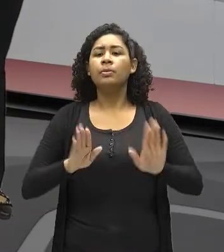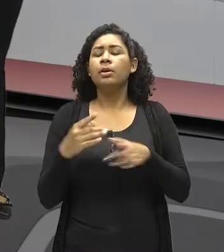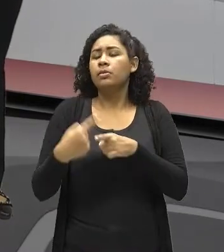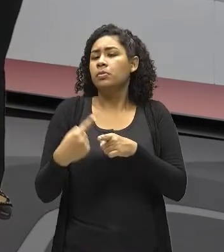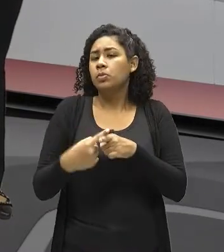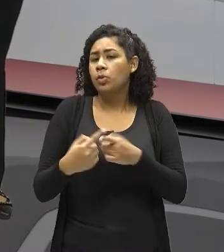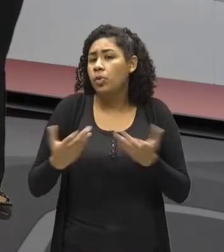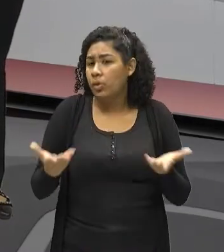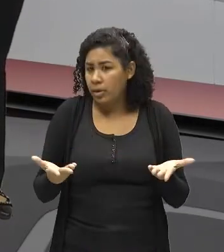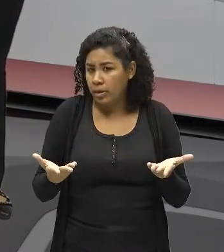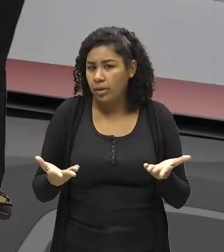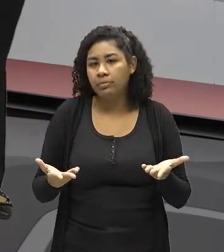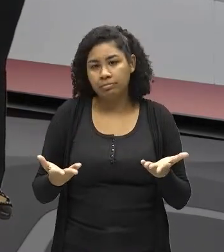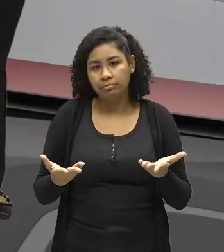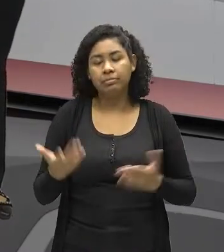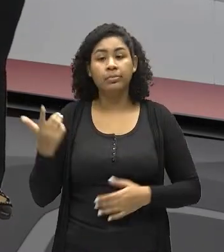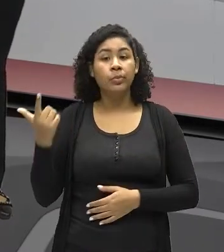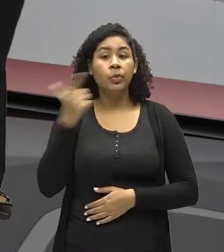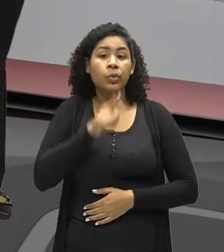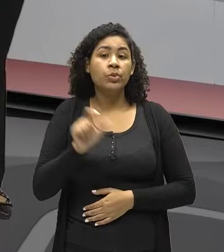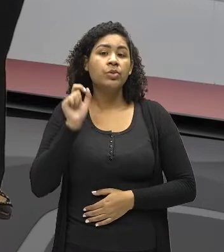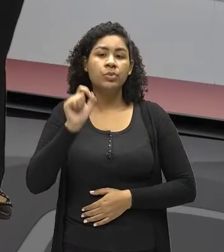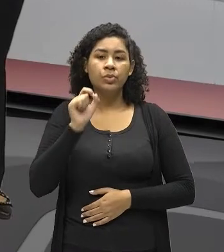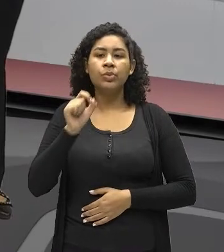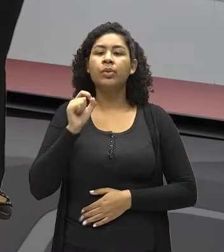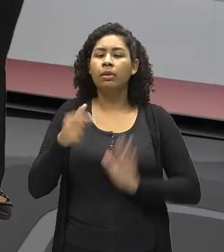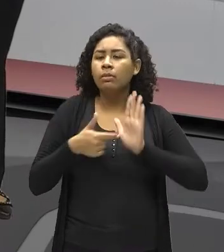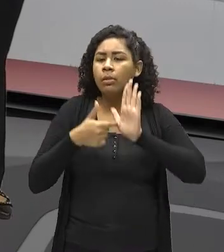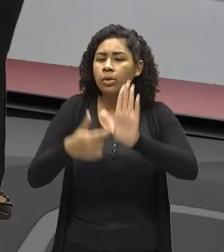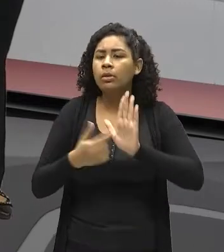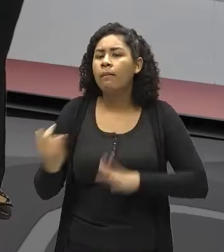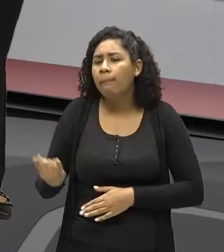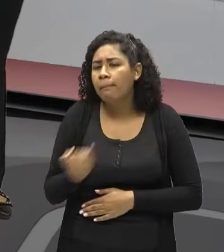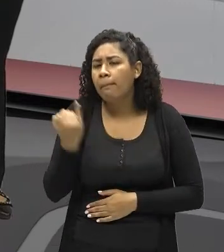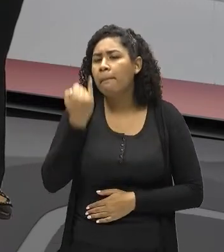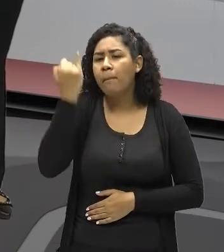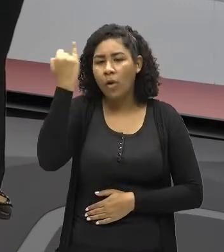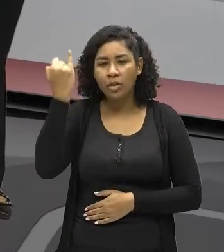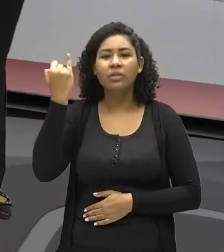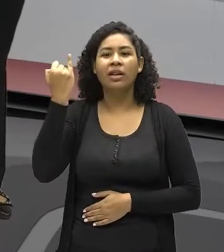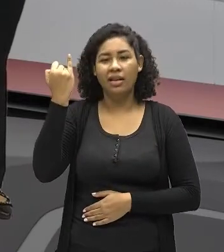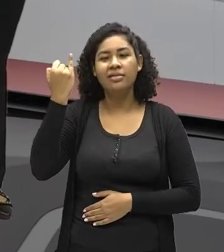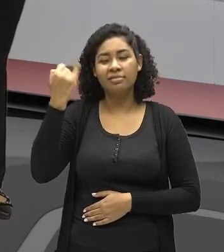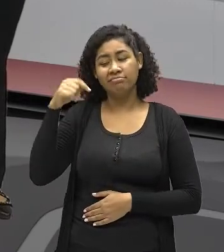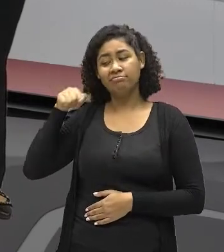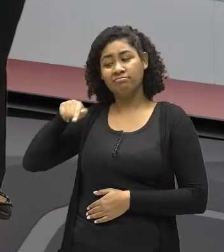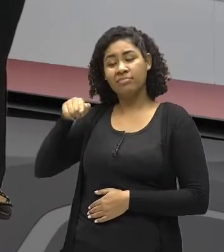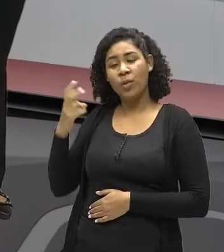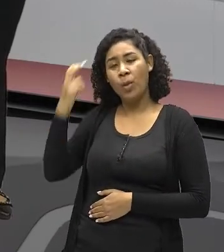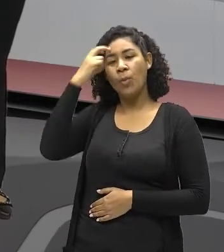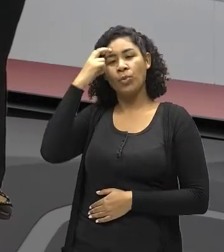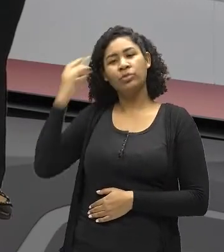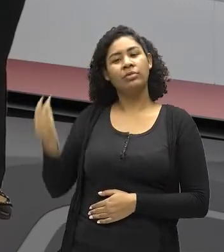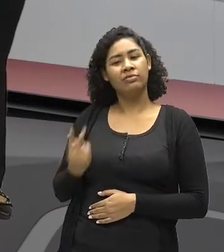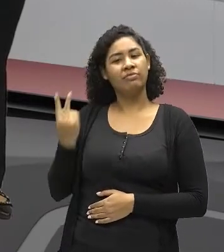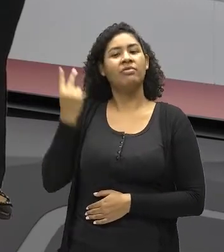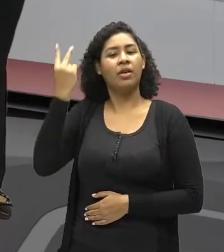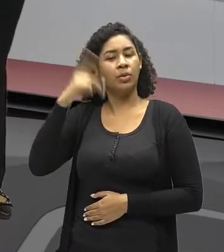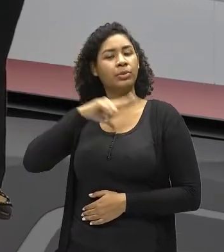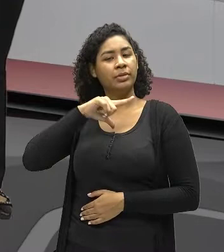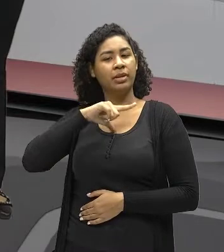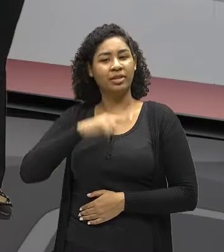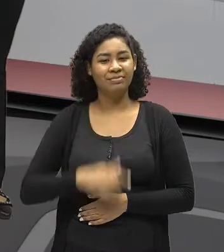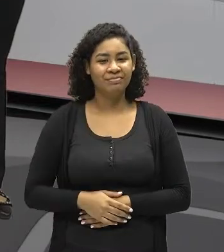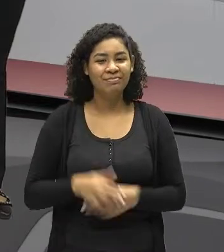possamos dar a determinada importância a essa herança cultural, que é o que vocês estão estudando.